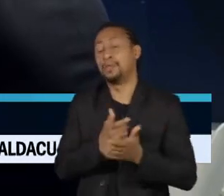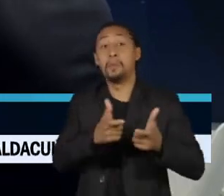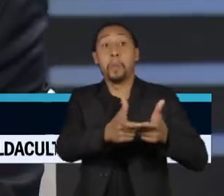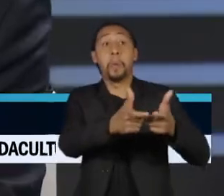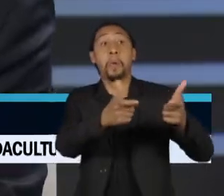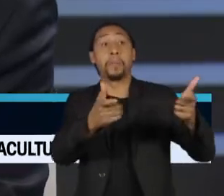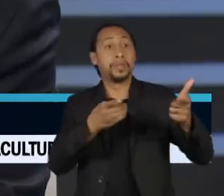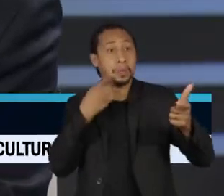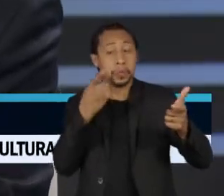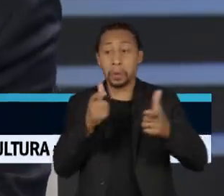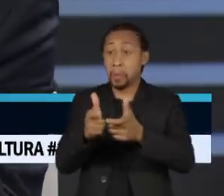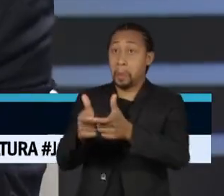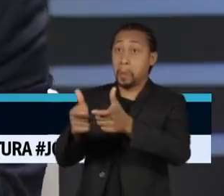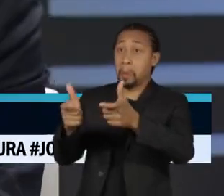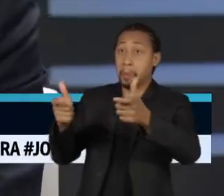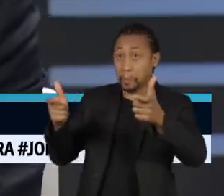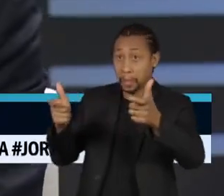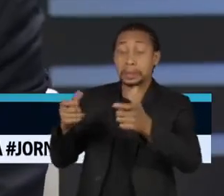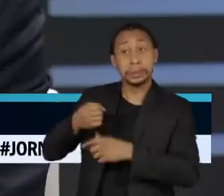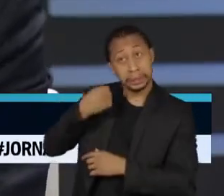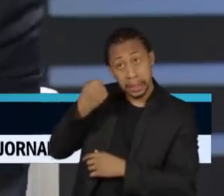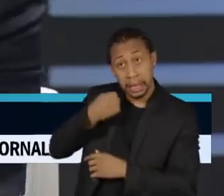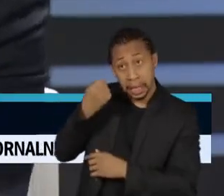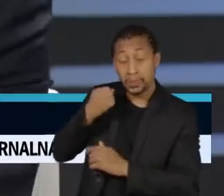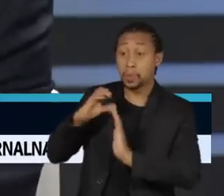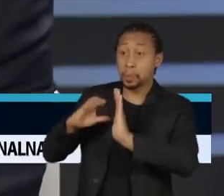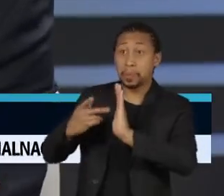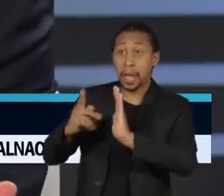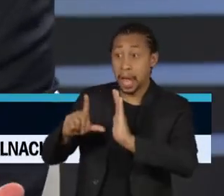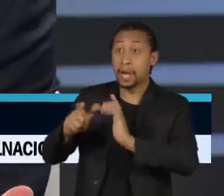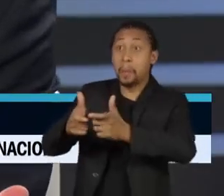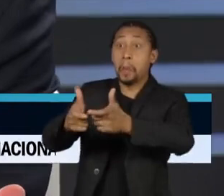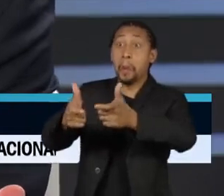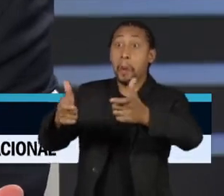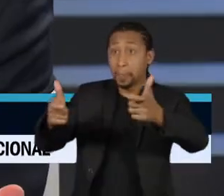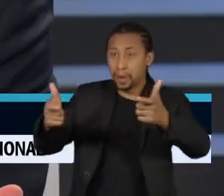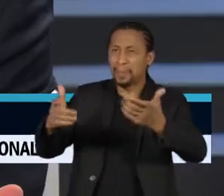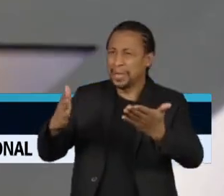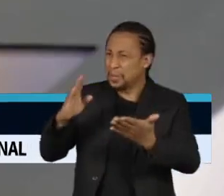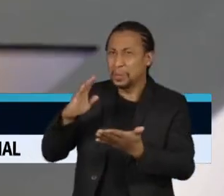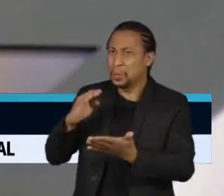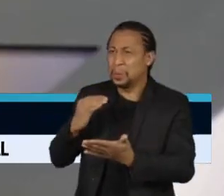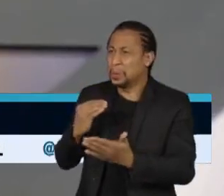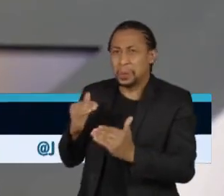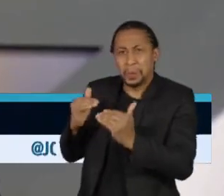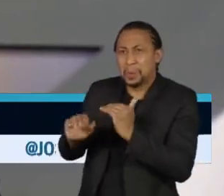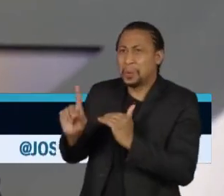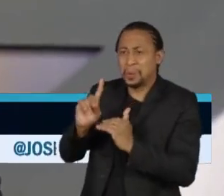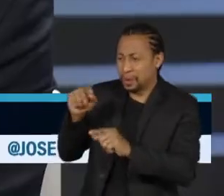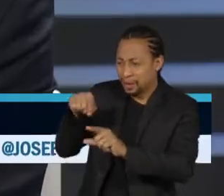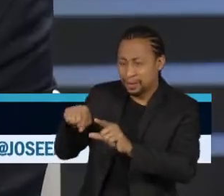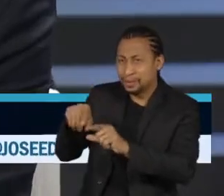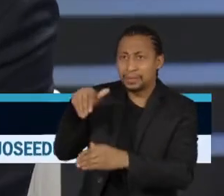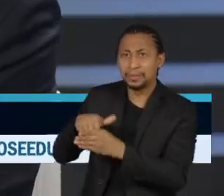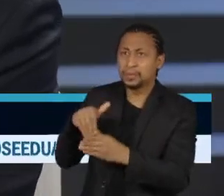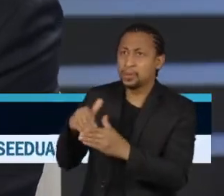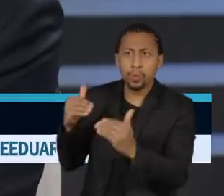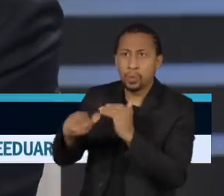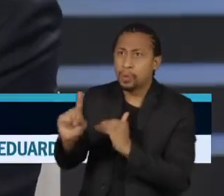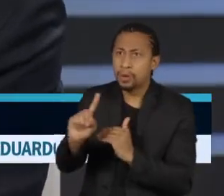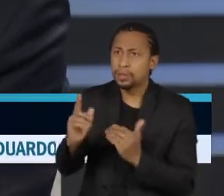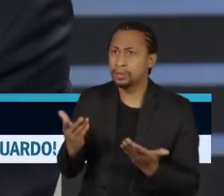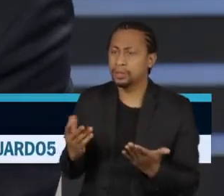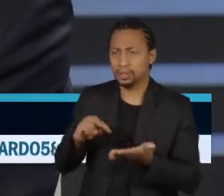do Senado, o partido dele cresceu nas eleições e fala que não concorda com o resultado. Eu perguntaria para ele, bom, então a bancada